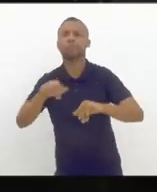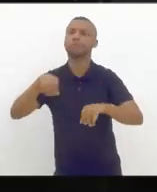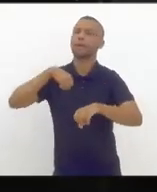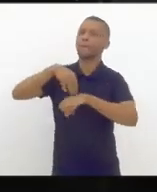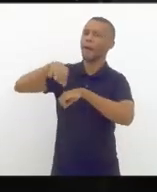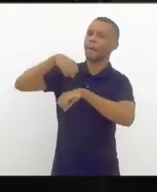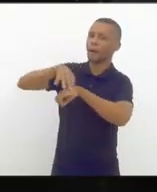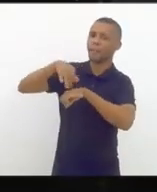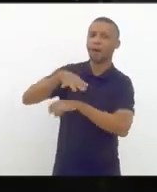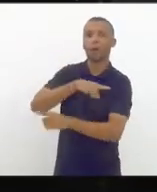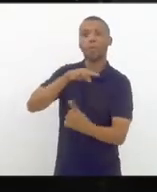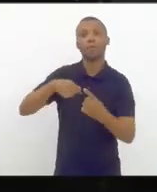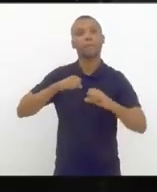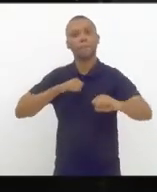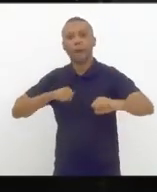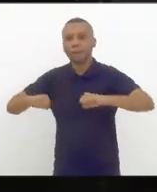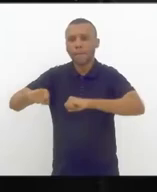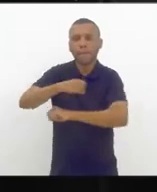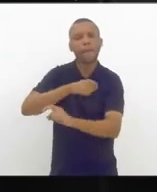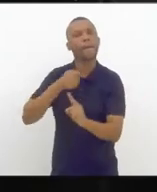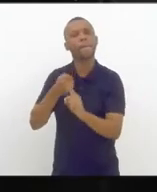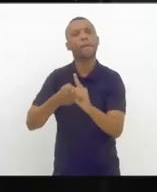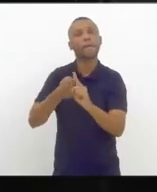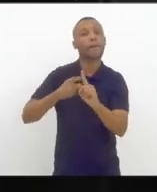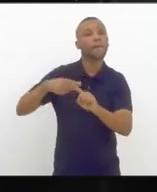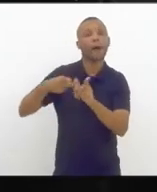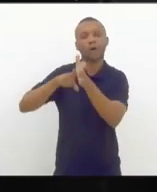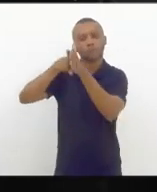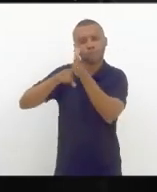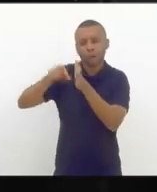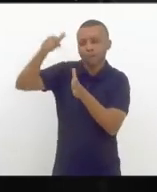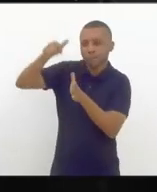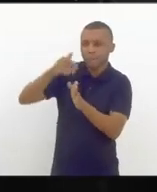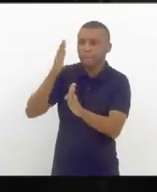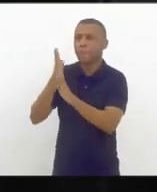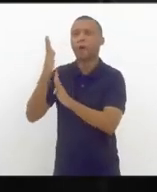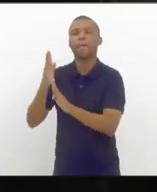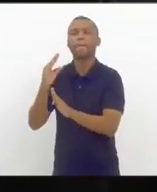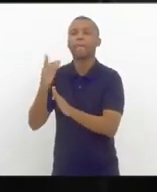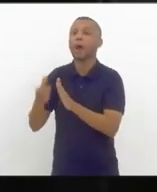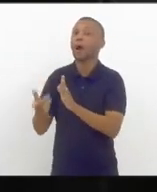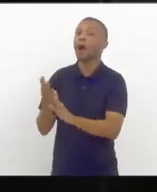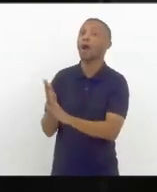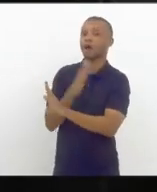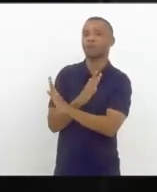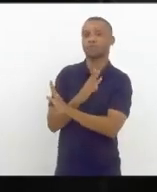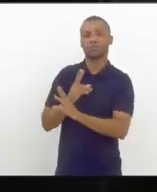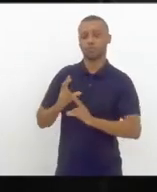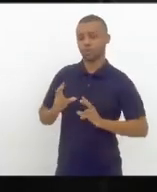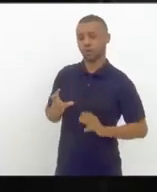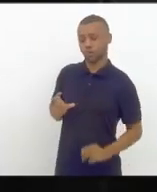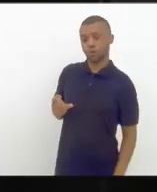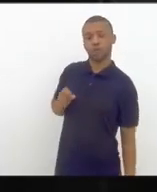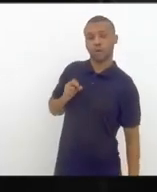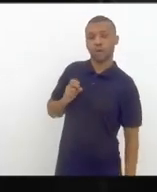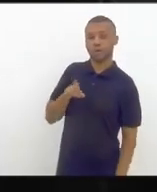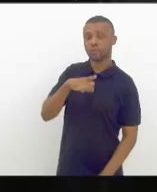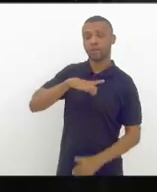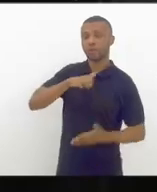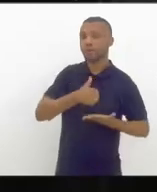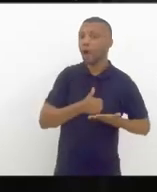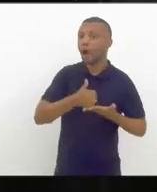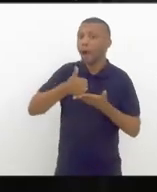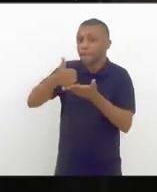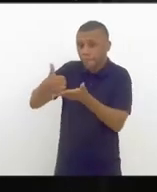para o combate e o diagnóstico precoce do câncer de mama deixa aqui o meu apoio a todas as mulheres